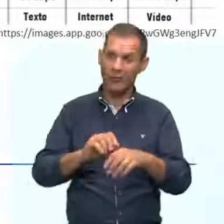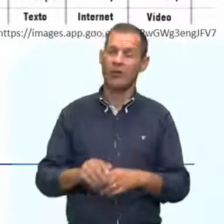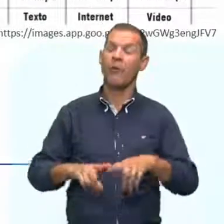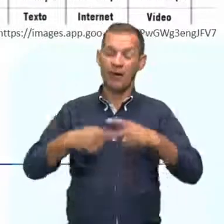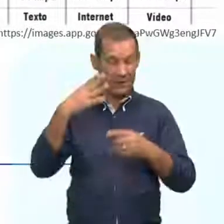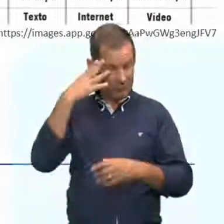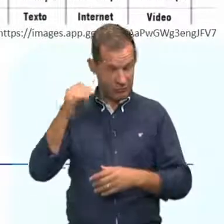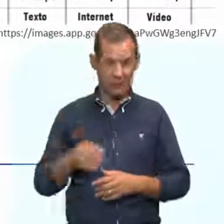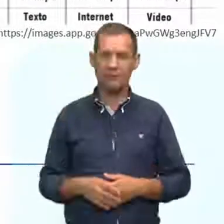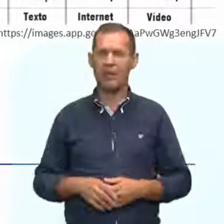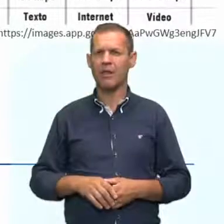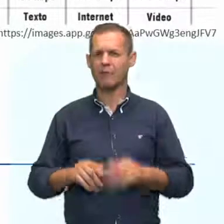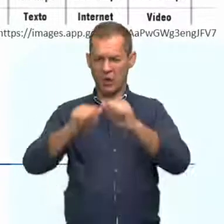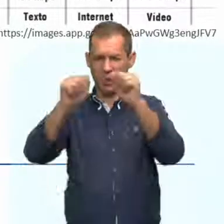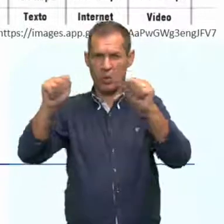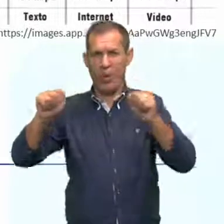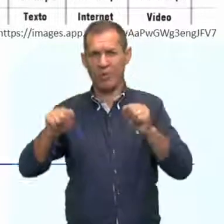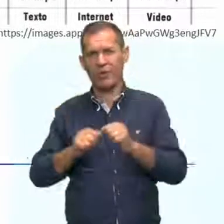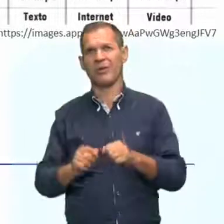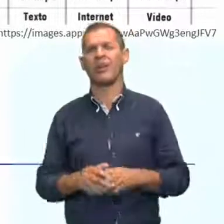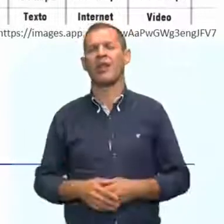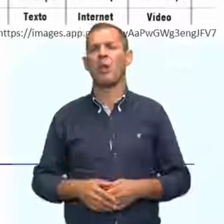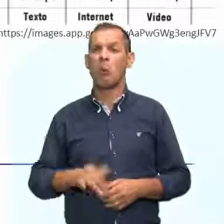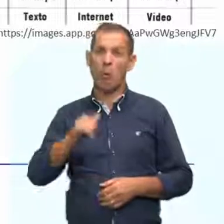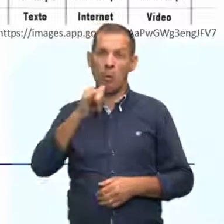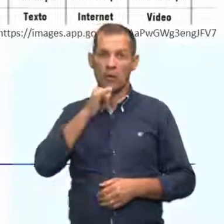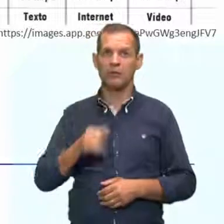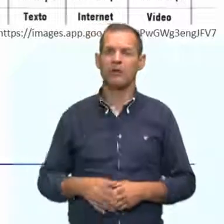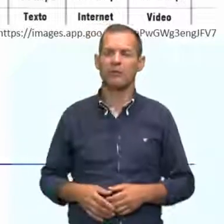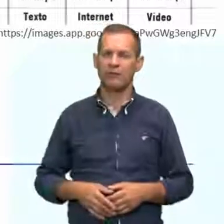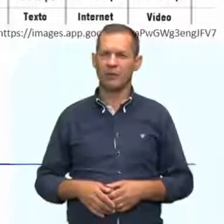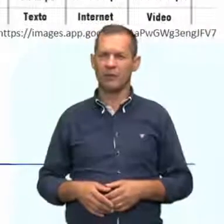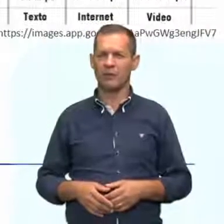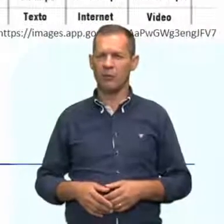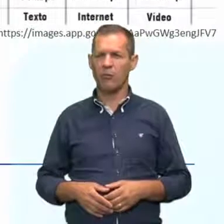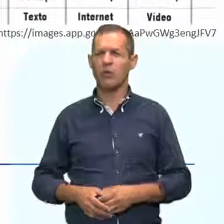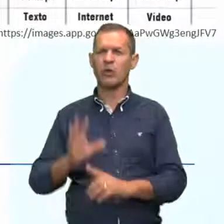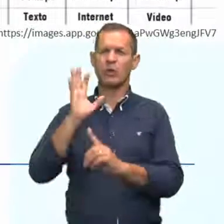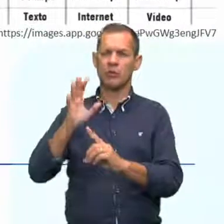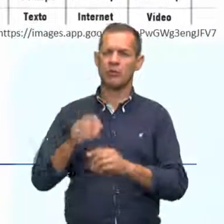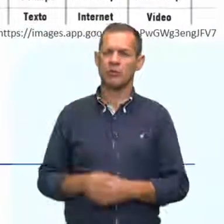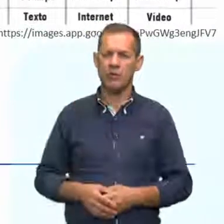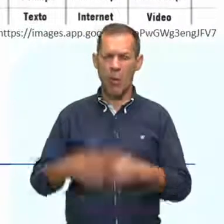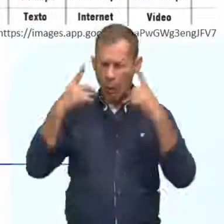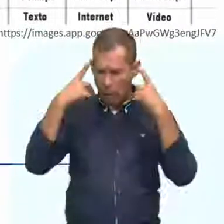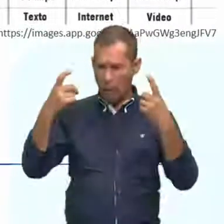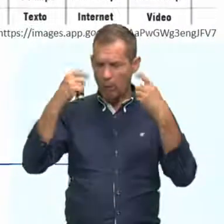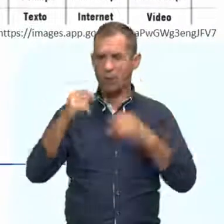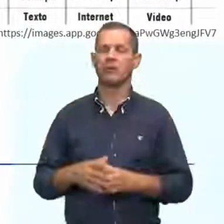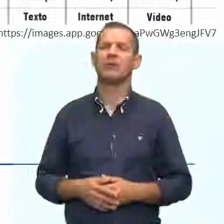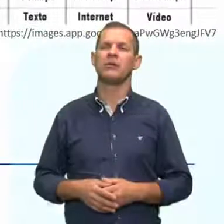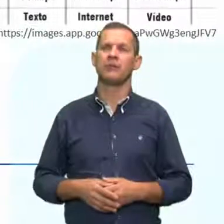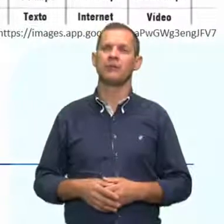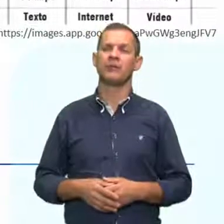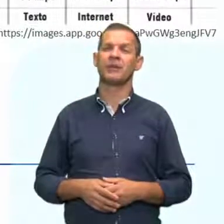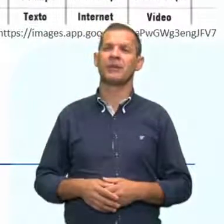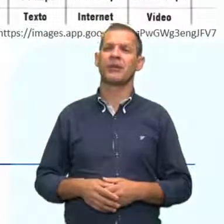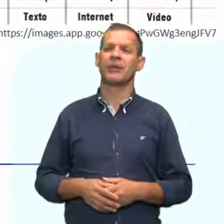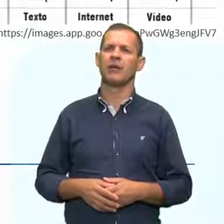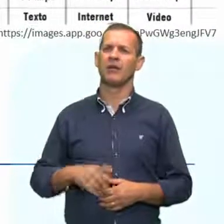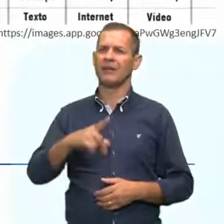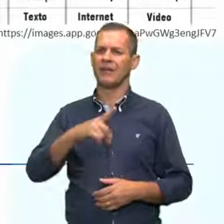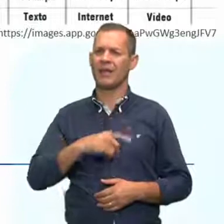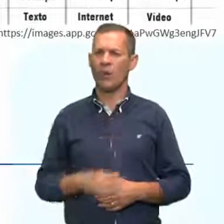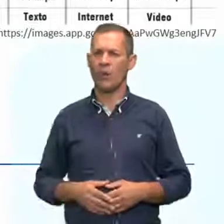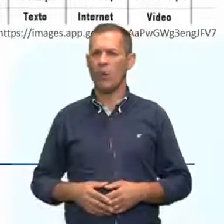Você sabe que sinal analógico, ele é, por exemplo, muito suscetível à interferência. Ele